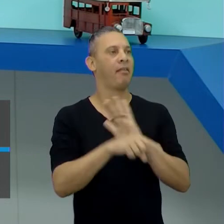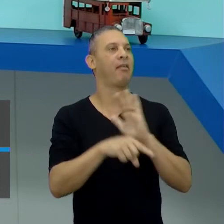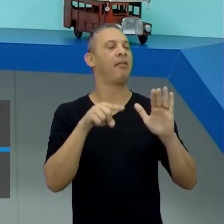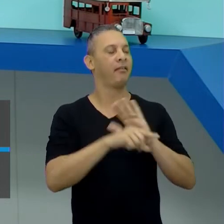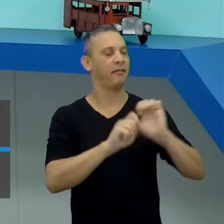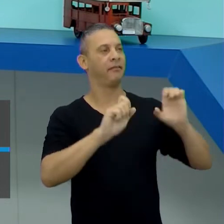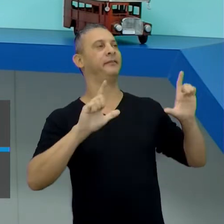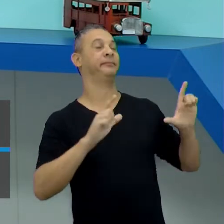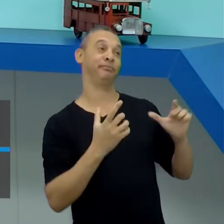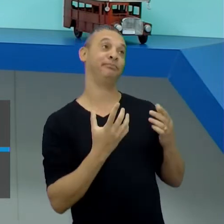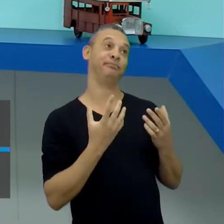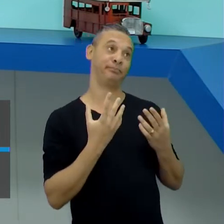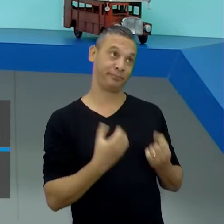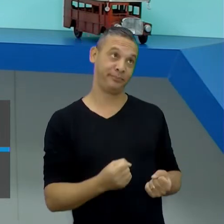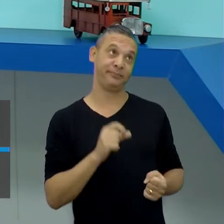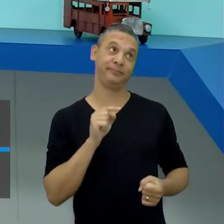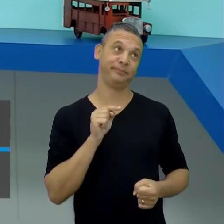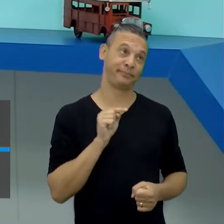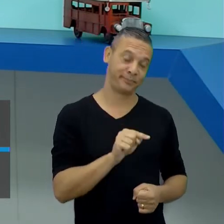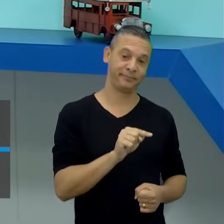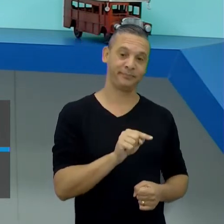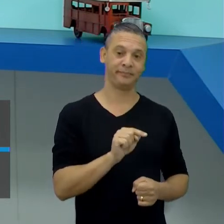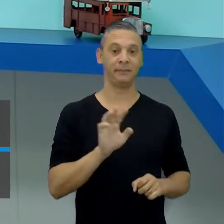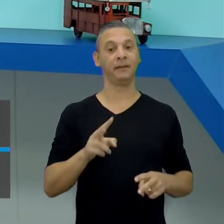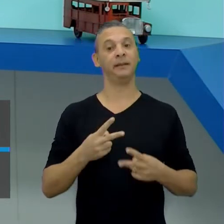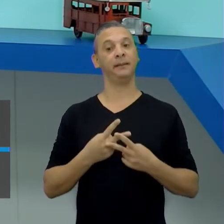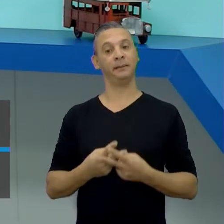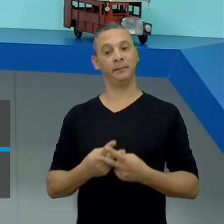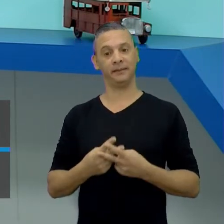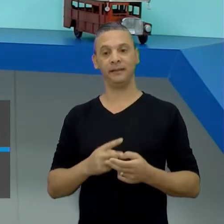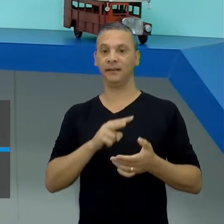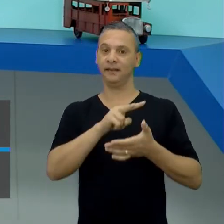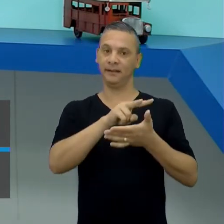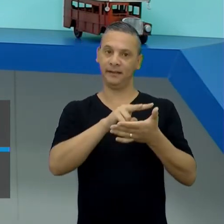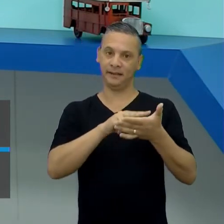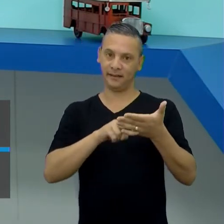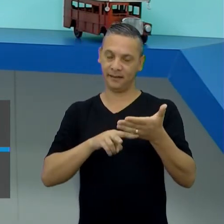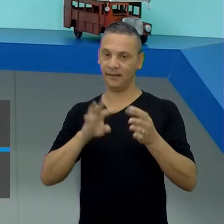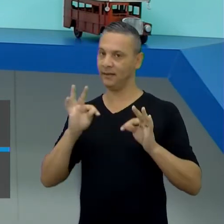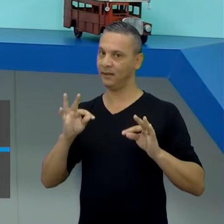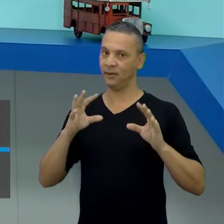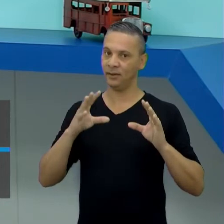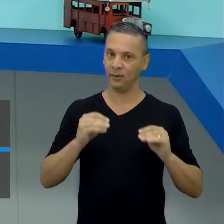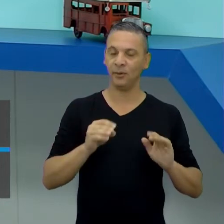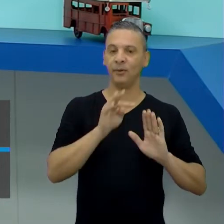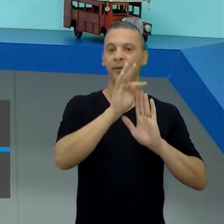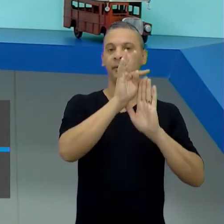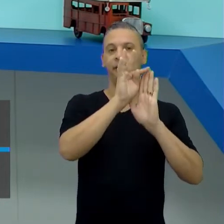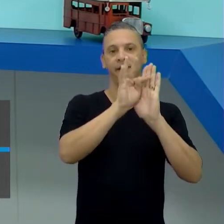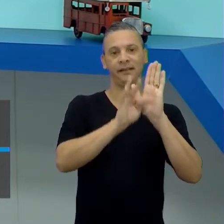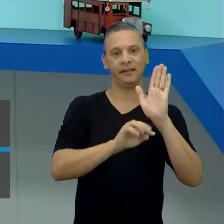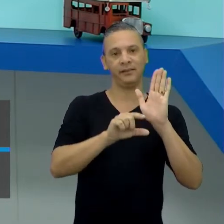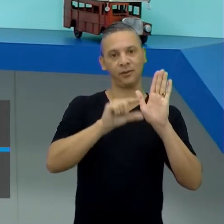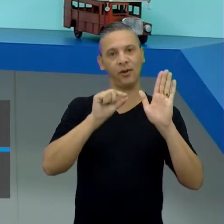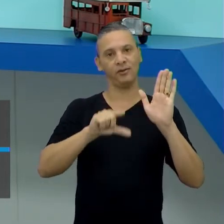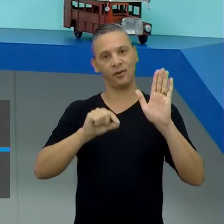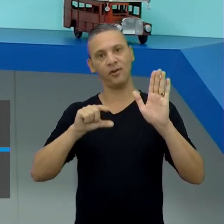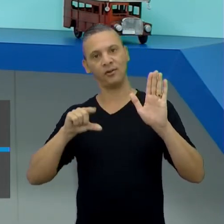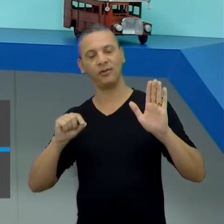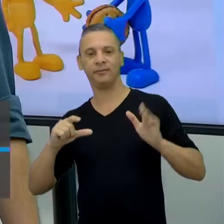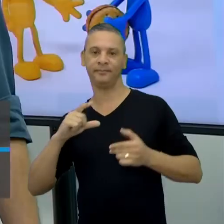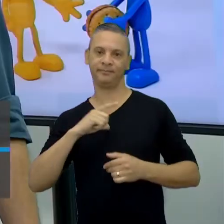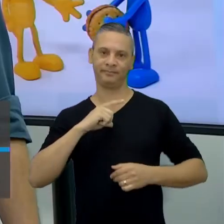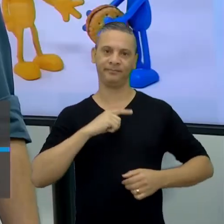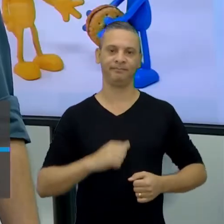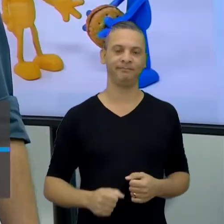Aí você acaba aceitando, se você não tiver paciência, mas não faça isso. Leia toda. Então, mas o que texto acontece? Gigante para escolher. Isso não. Mas